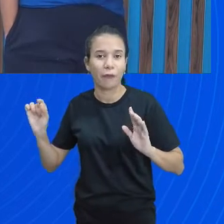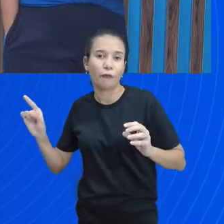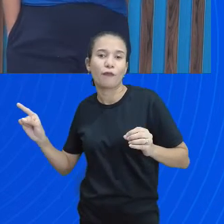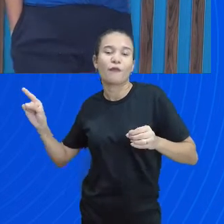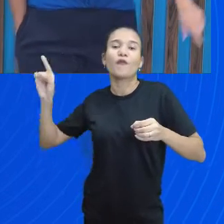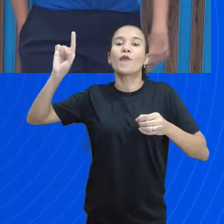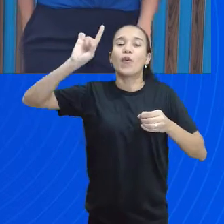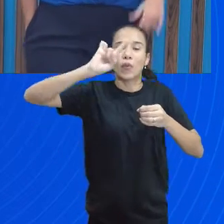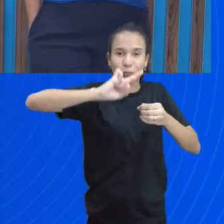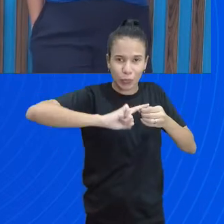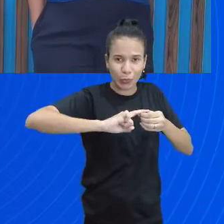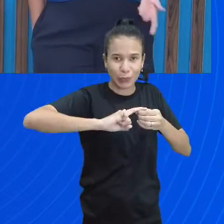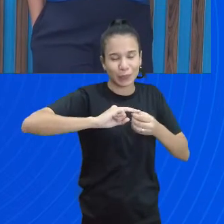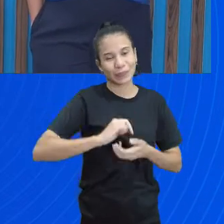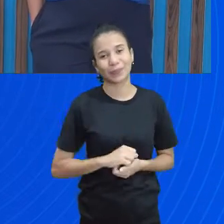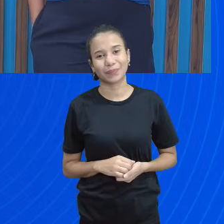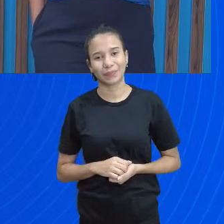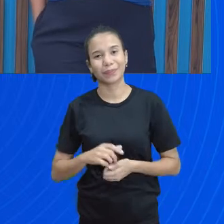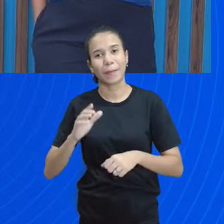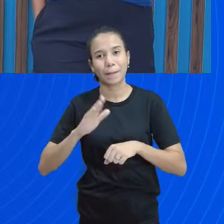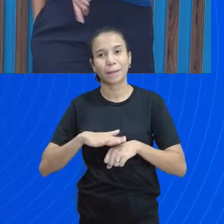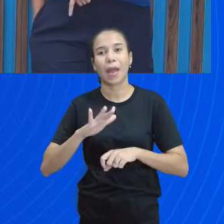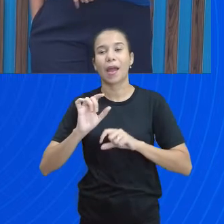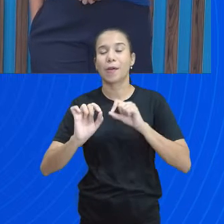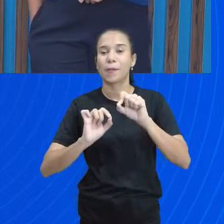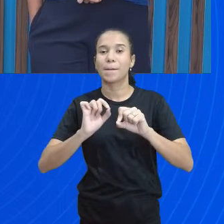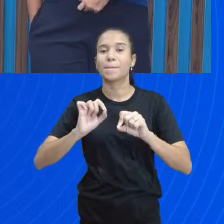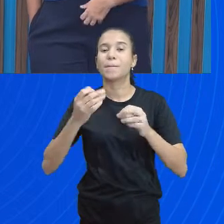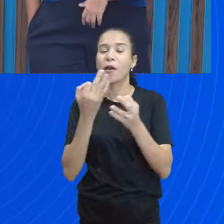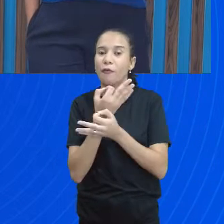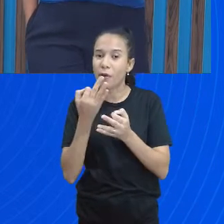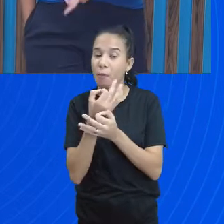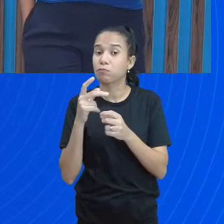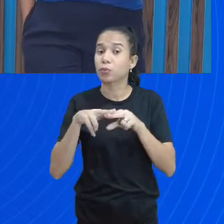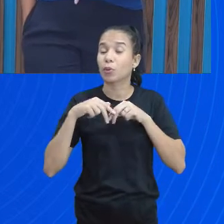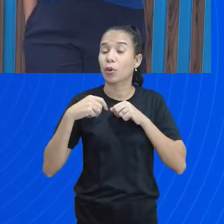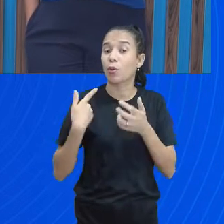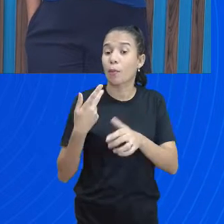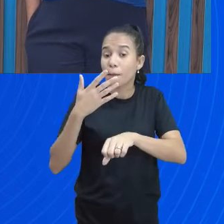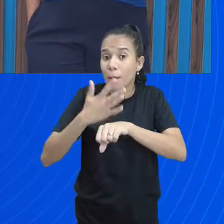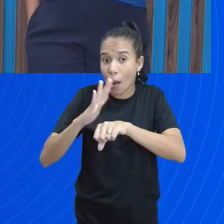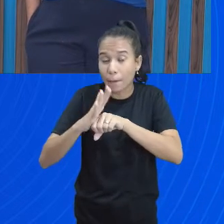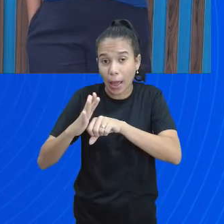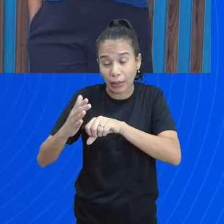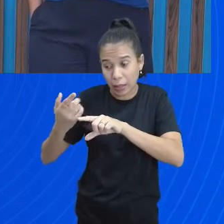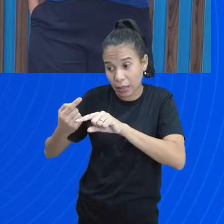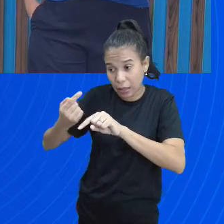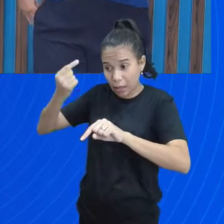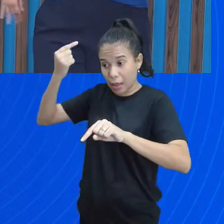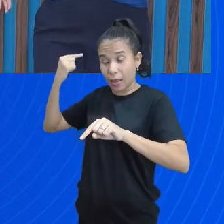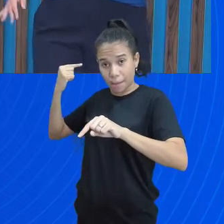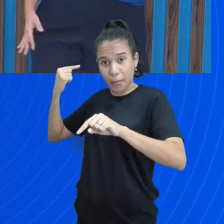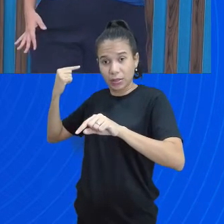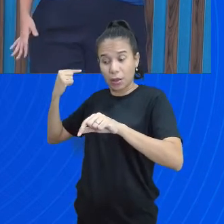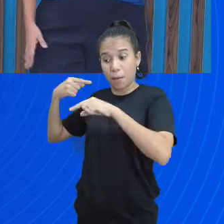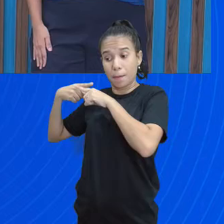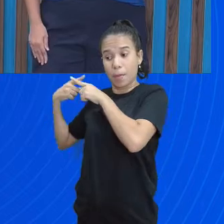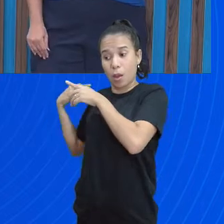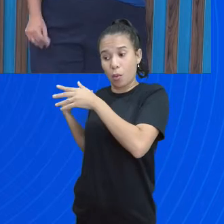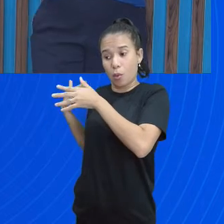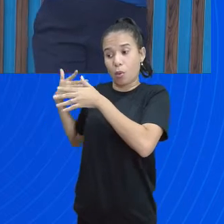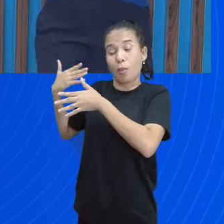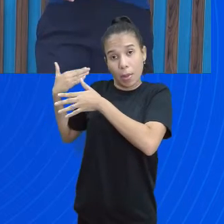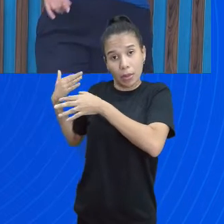pretérito perfeito. E voltaram mais que perfeito, porque vai marcar uma ação anterior, uma ação no passado,